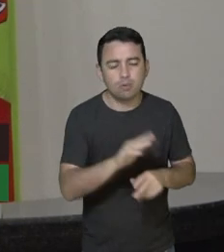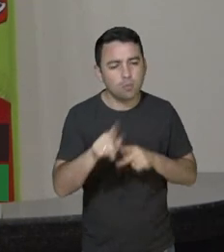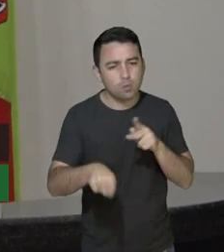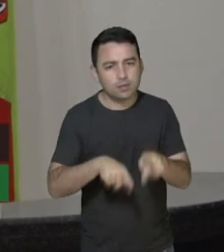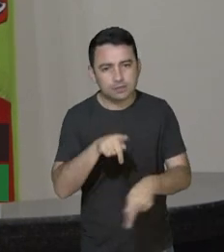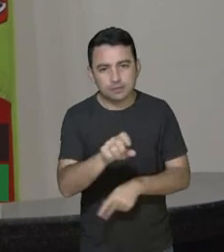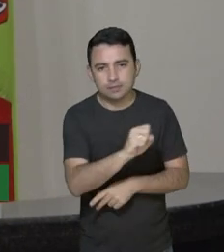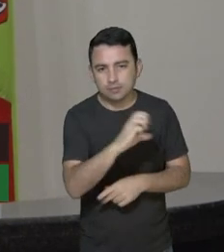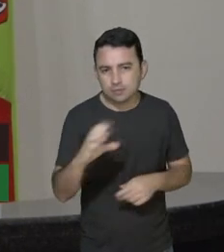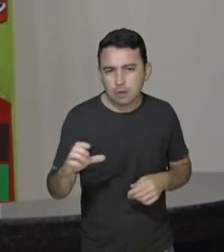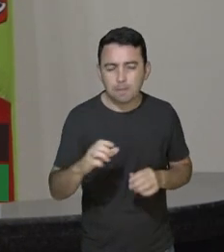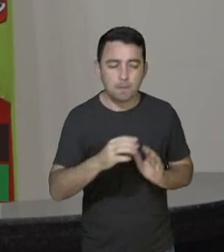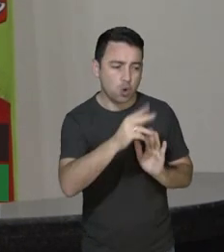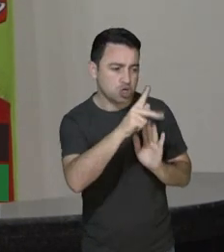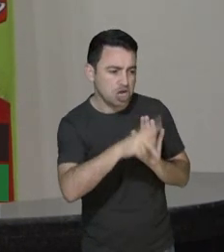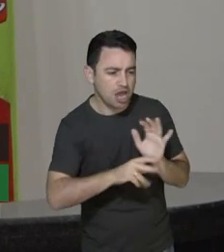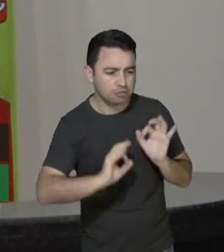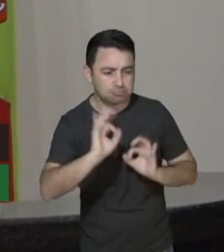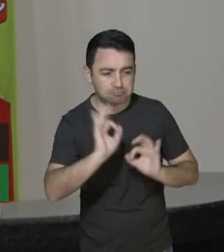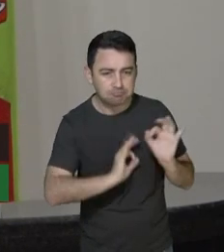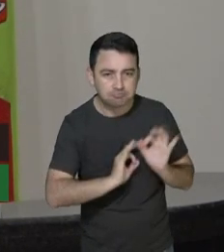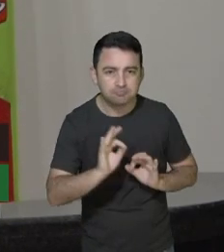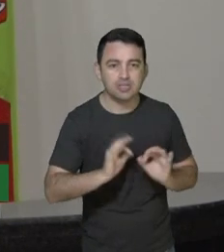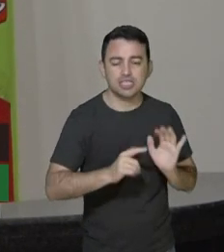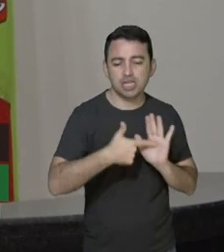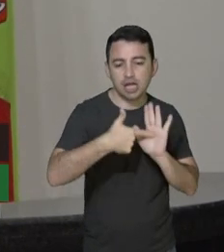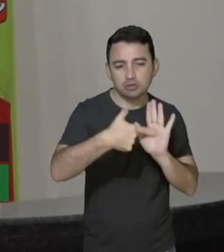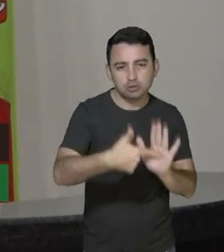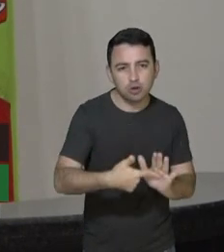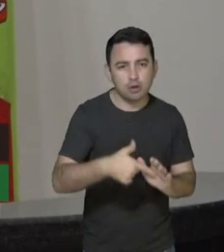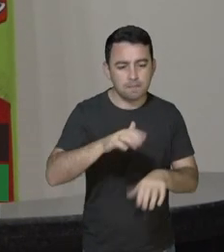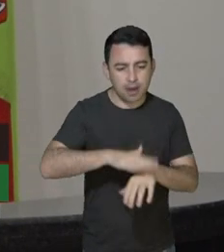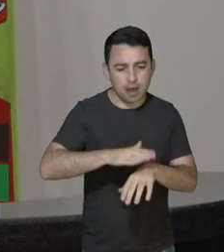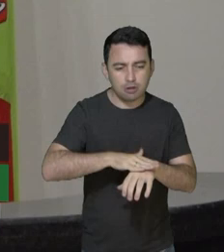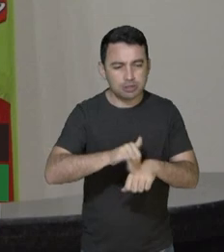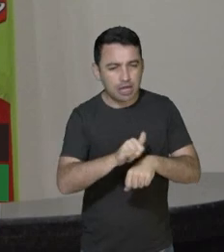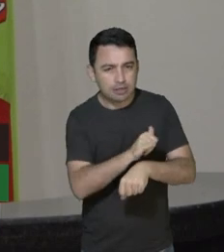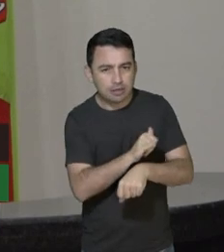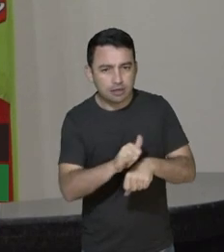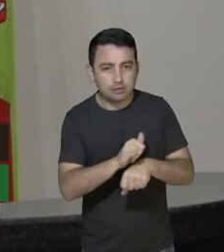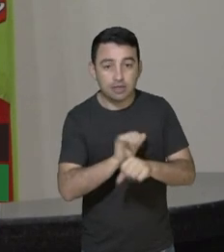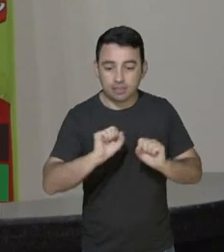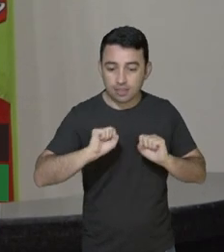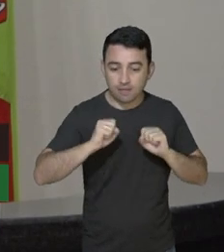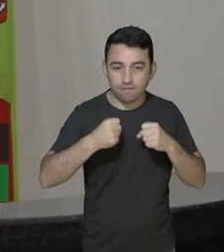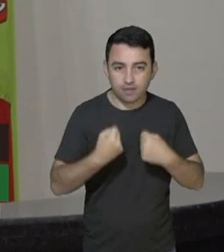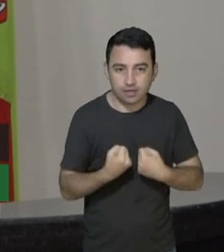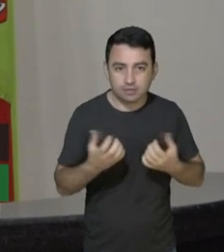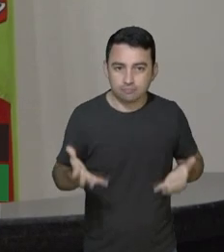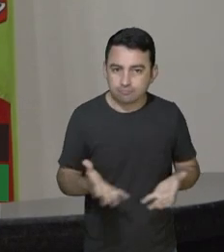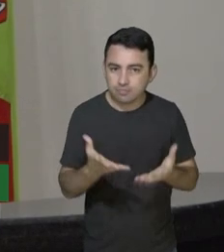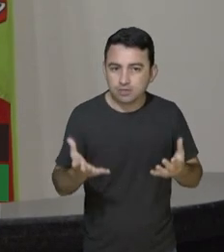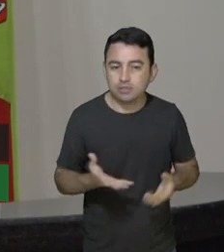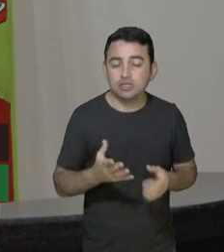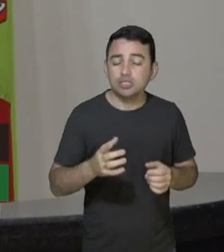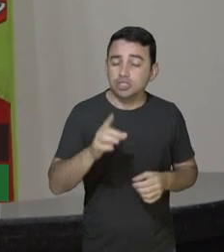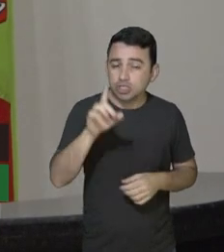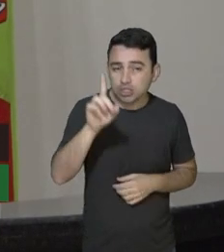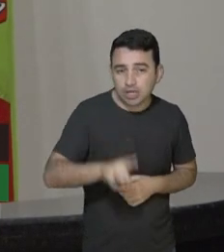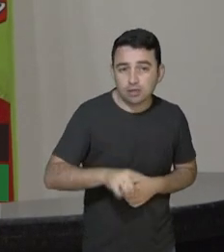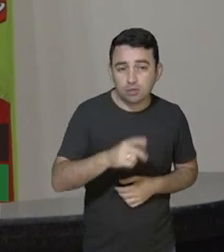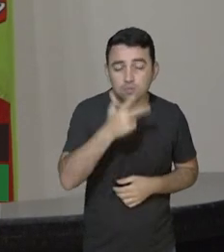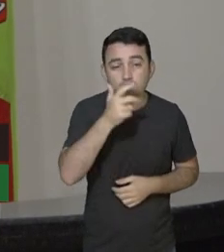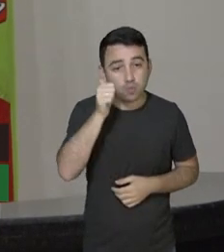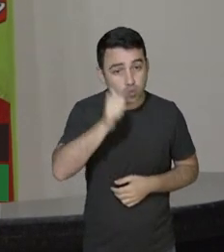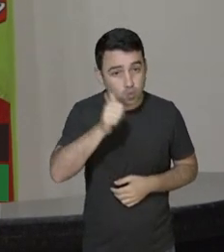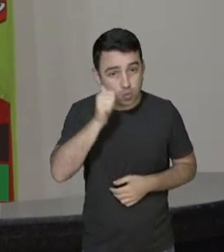projetos, indicações, ações que completam especialmente a defesa e a promoção dos direitos da mulher, dos